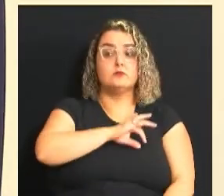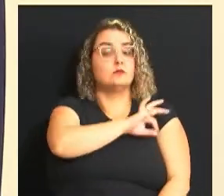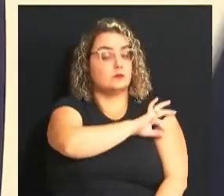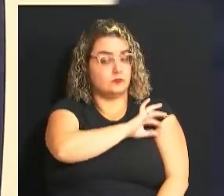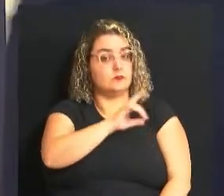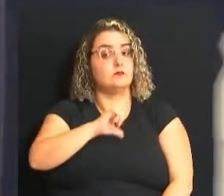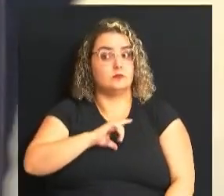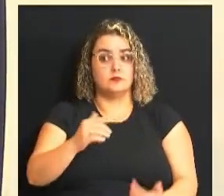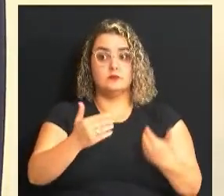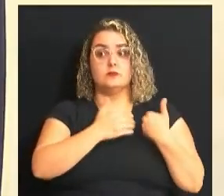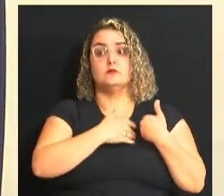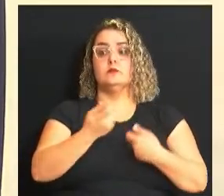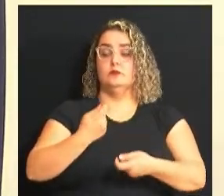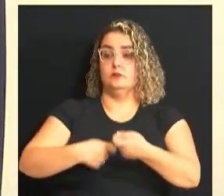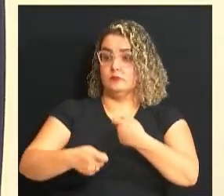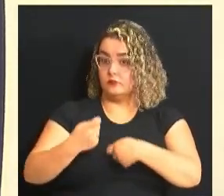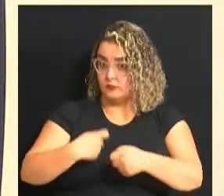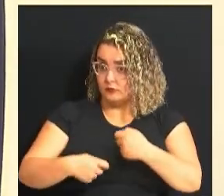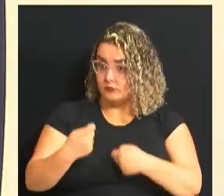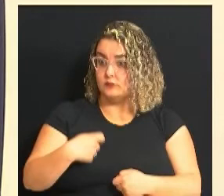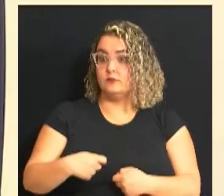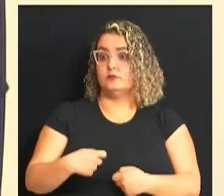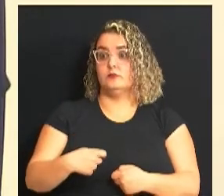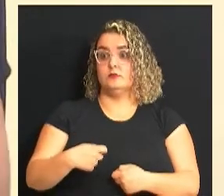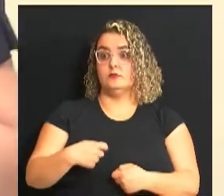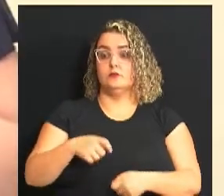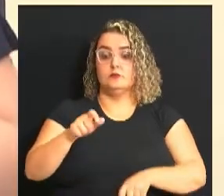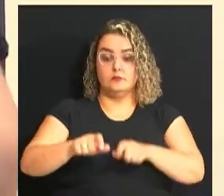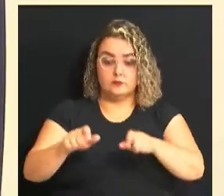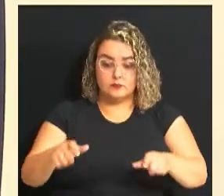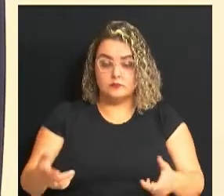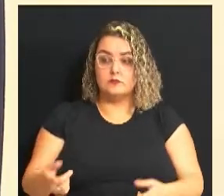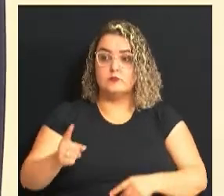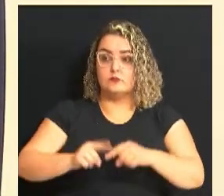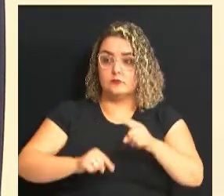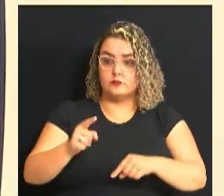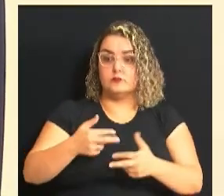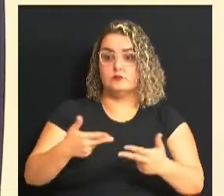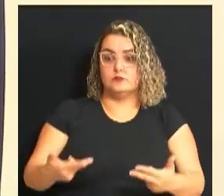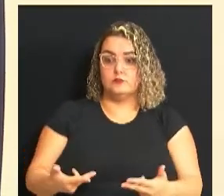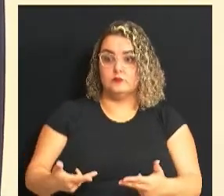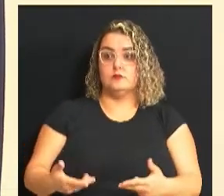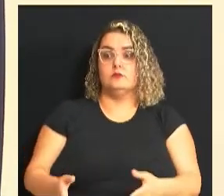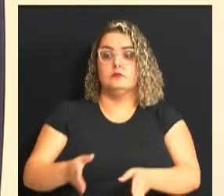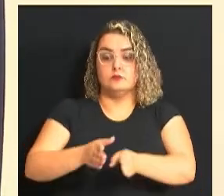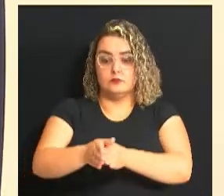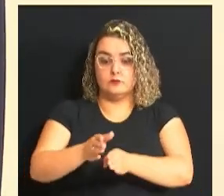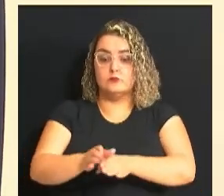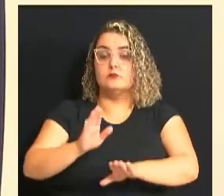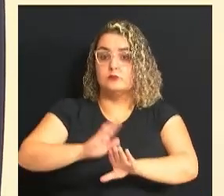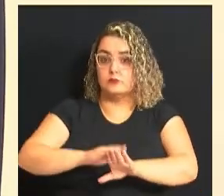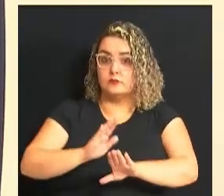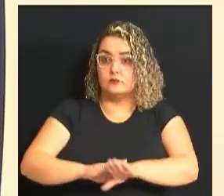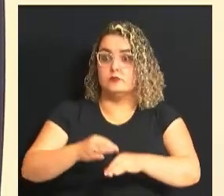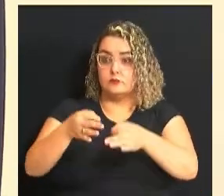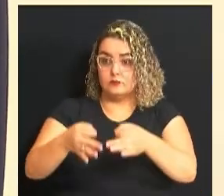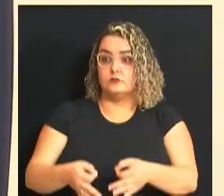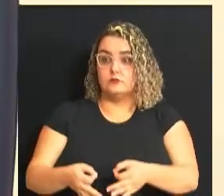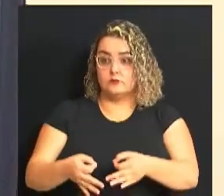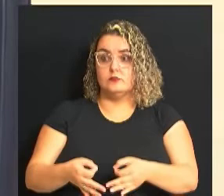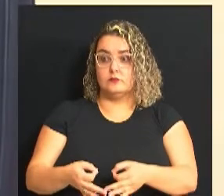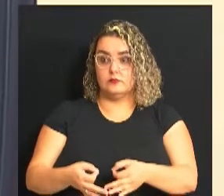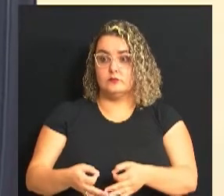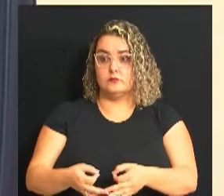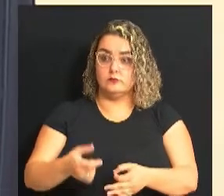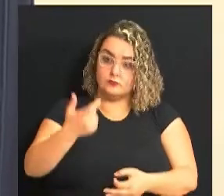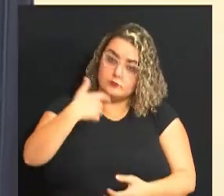responsabilidade administrativa, de pessoal, de material, para que esse conselho, então, funcione. Sou